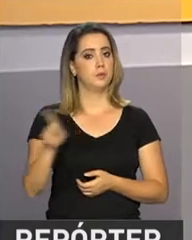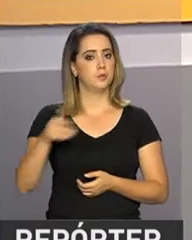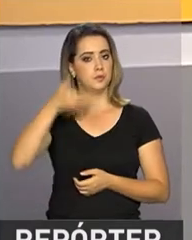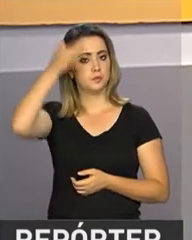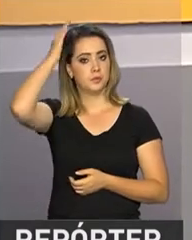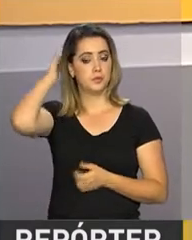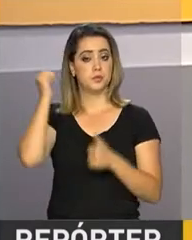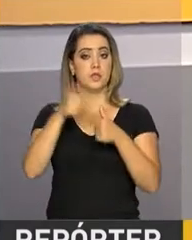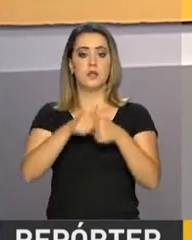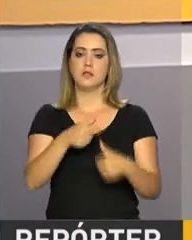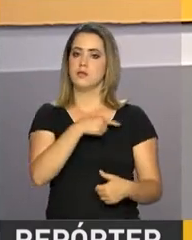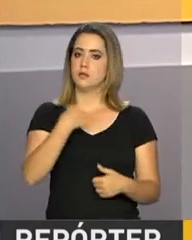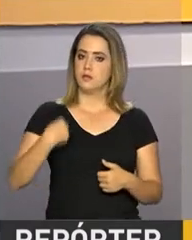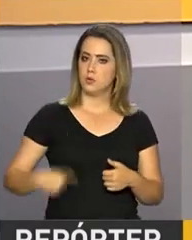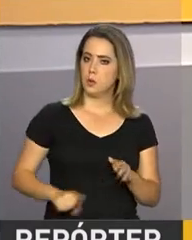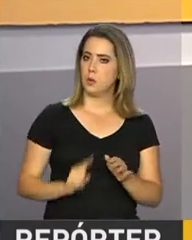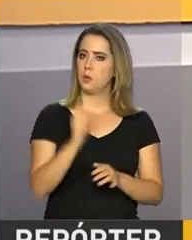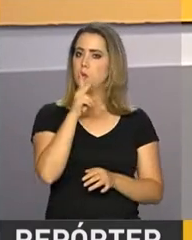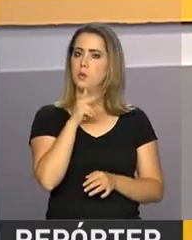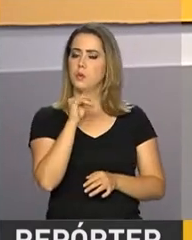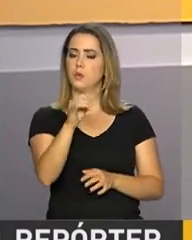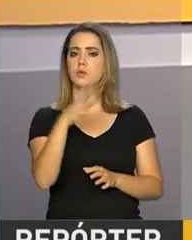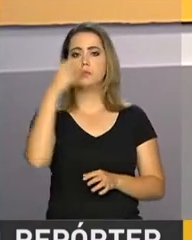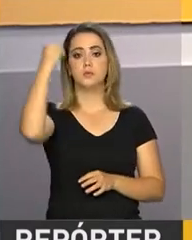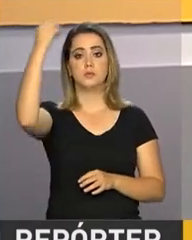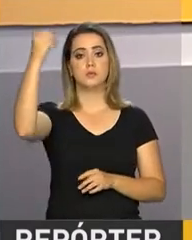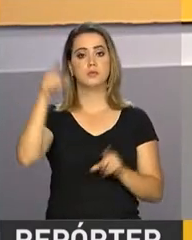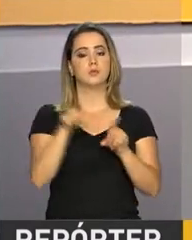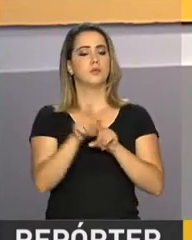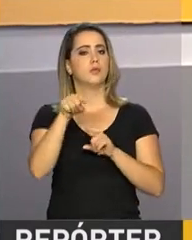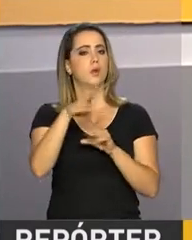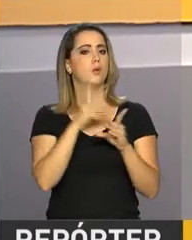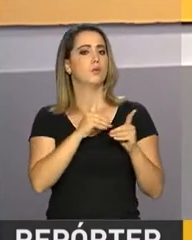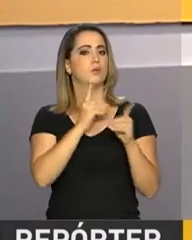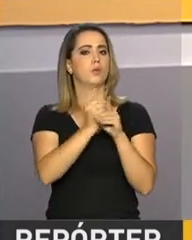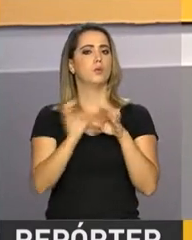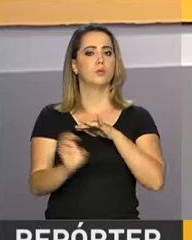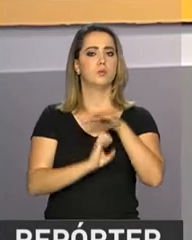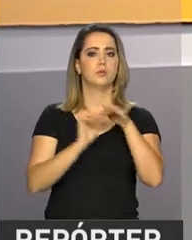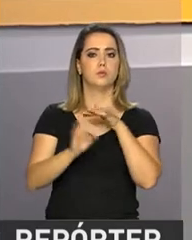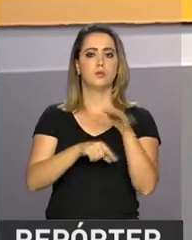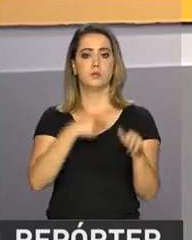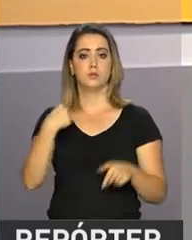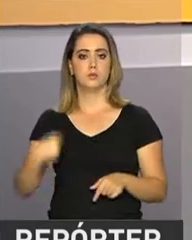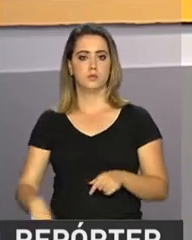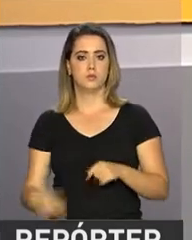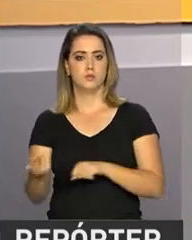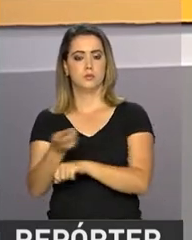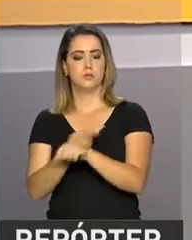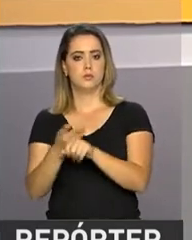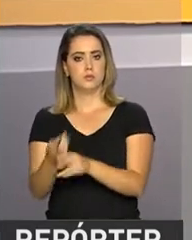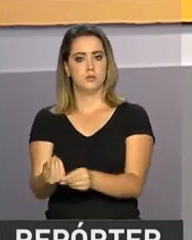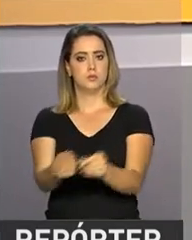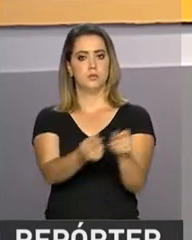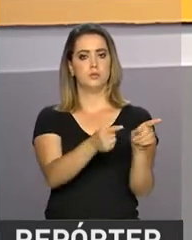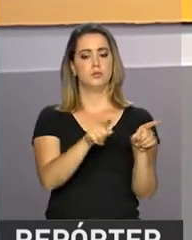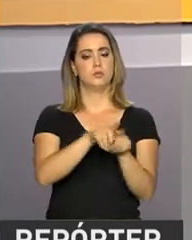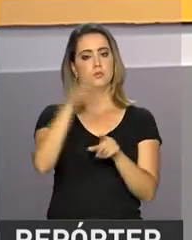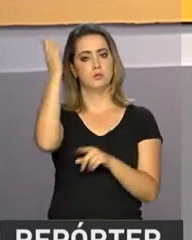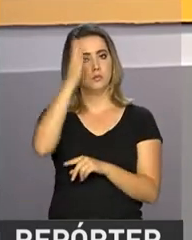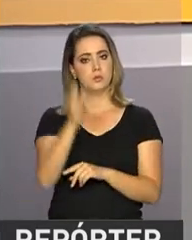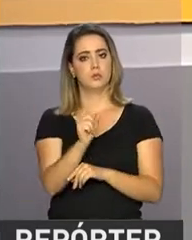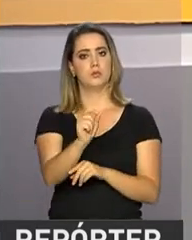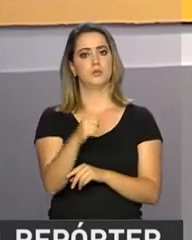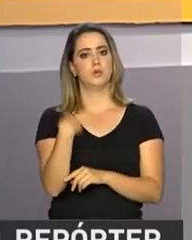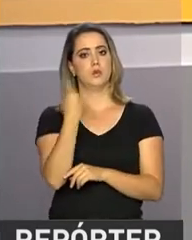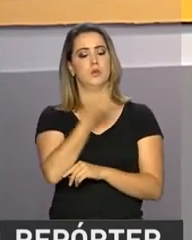Temer está na China. No primeiro dia da viagem oficial, ele se encontrou com empresários chineses em busca de investimentos